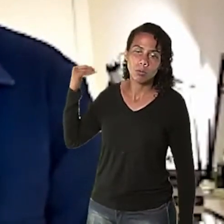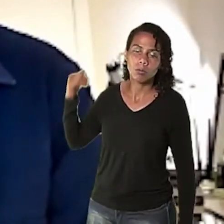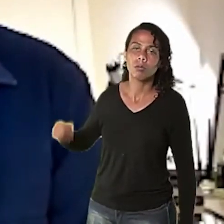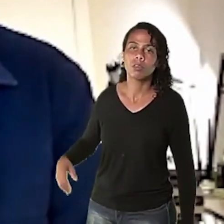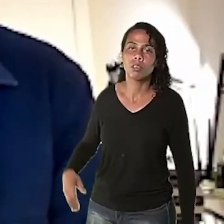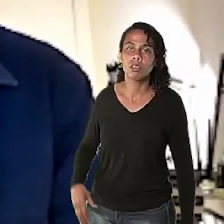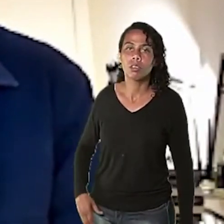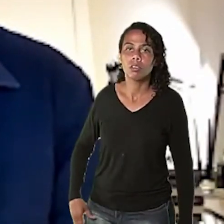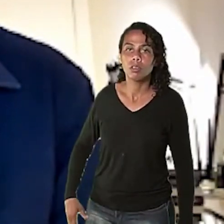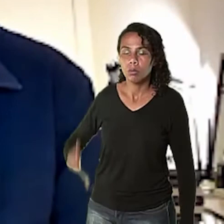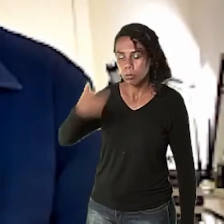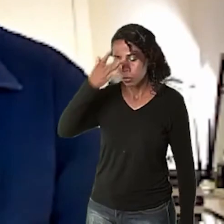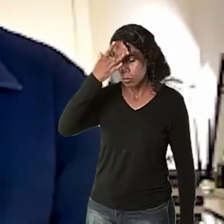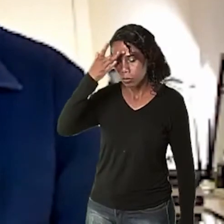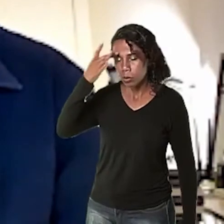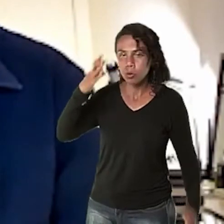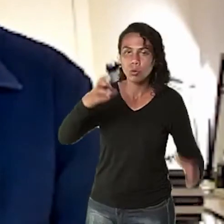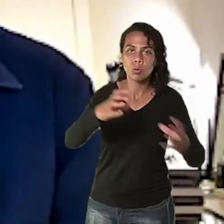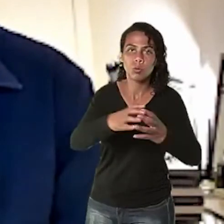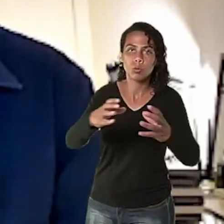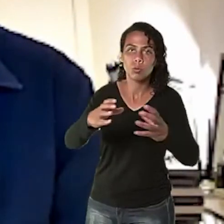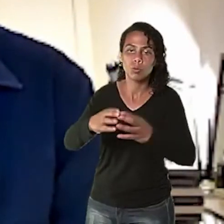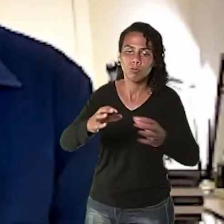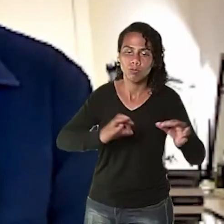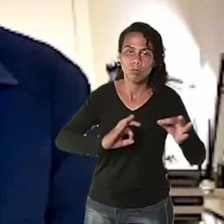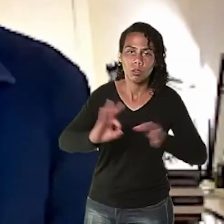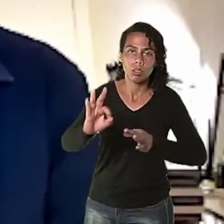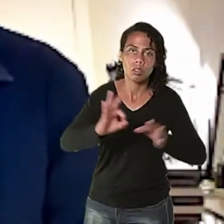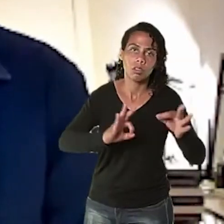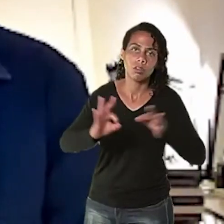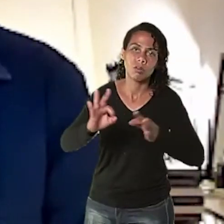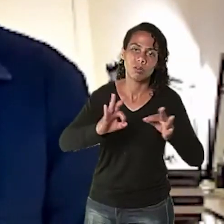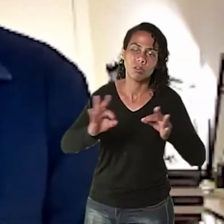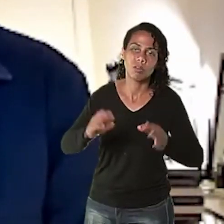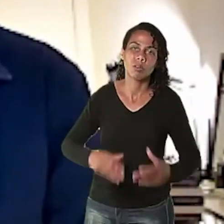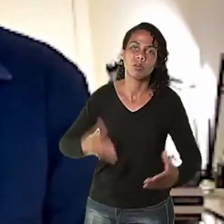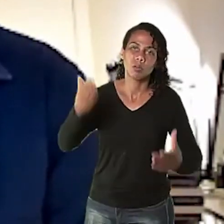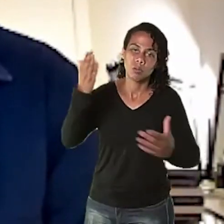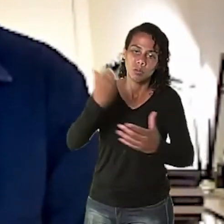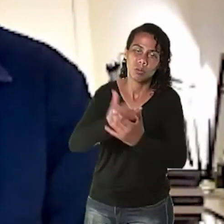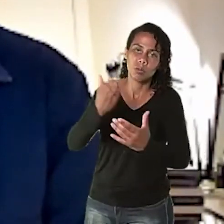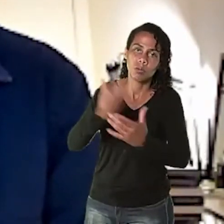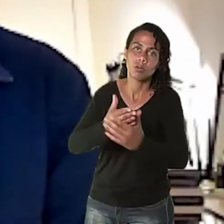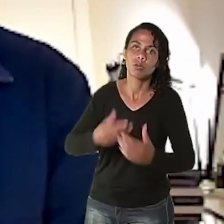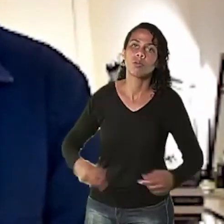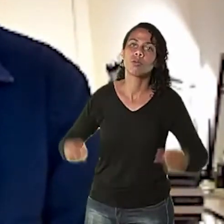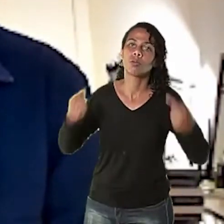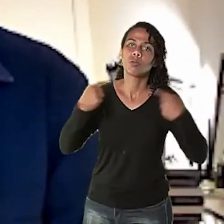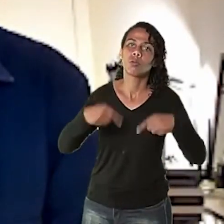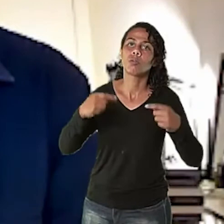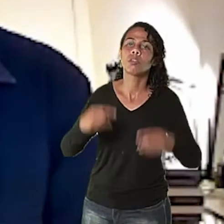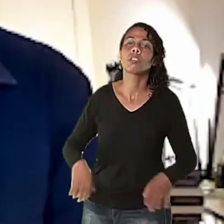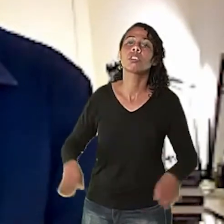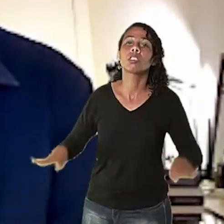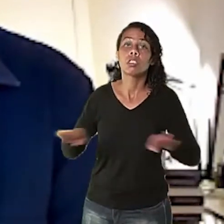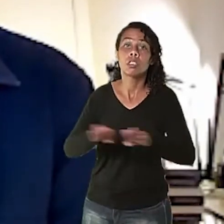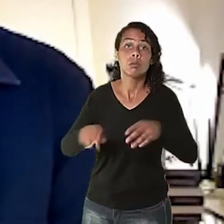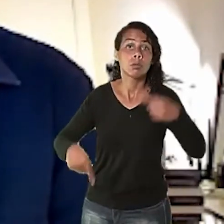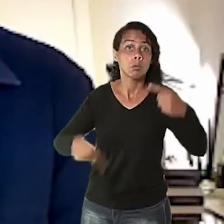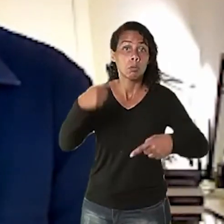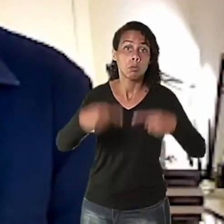difamatória que é bancada, que é gabinete do ódio, é Bia Kicis, é Eduardo Bolsonaro. Essas pessoas